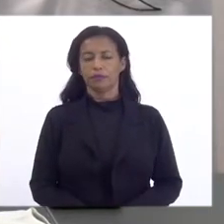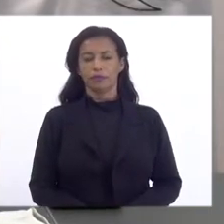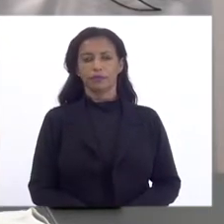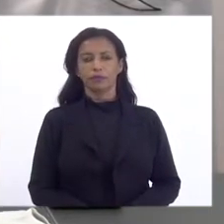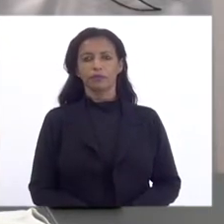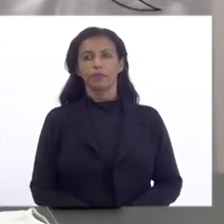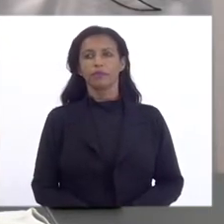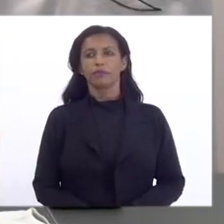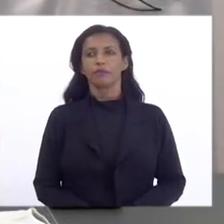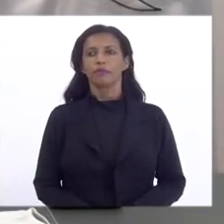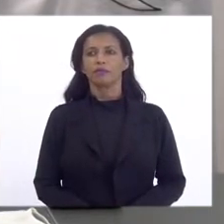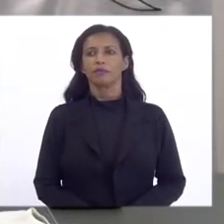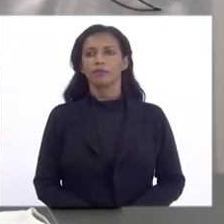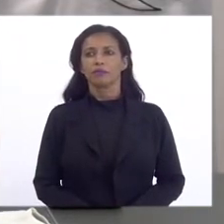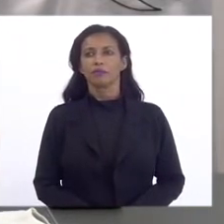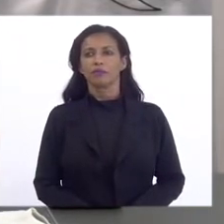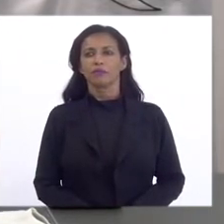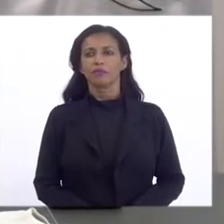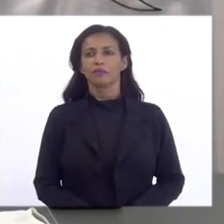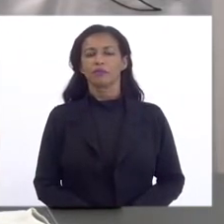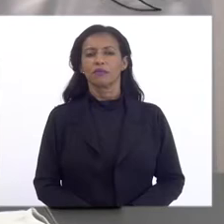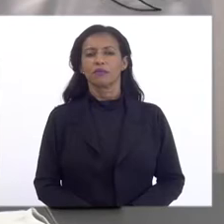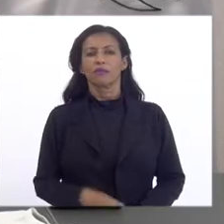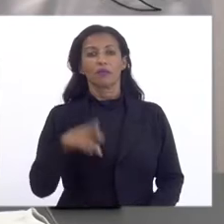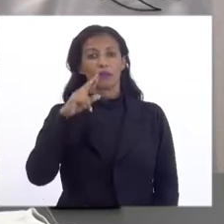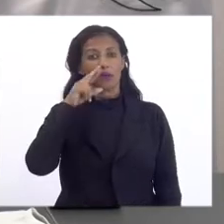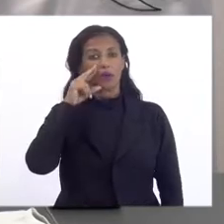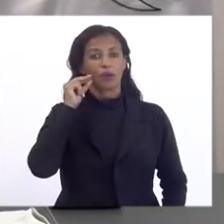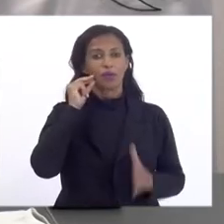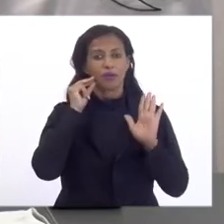Presidente, questão de ordem. Deputado Rosenberg.